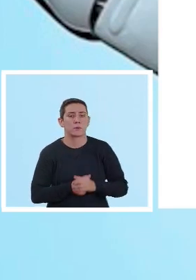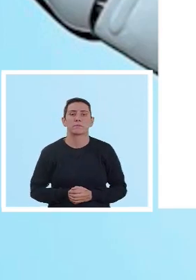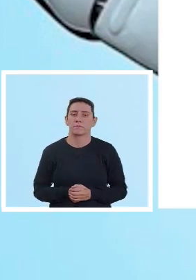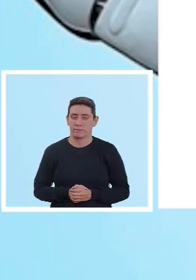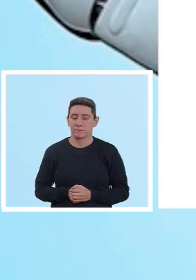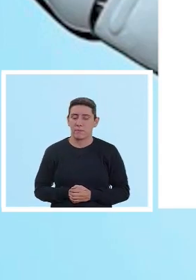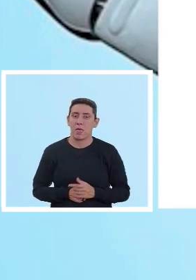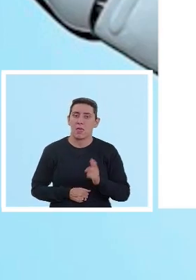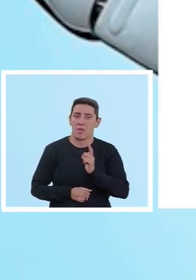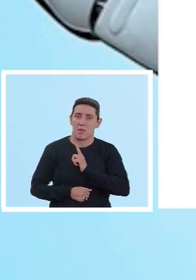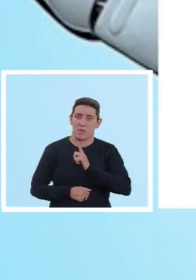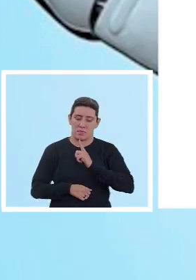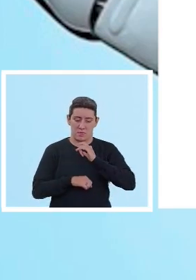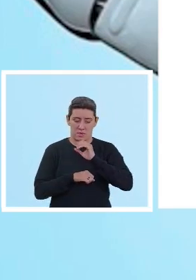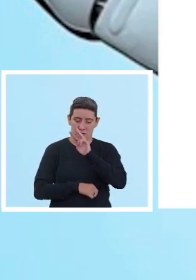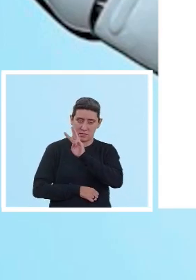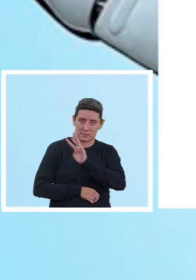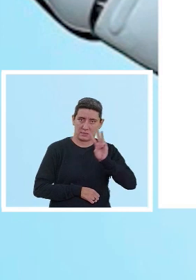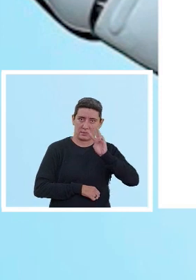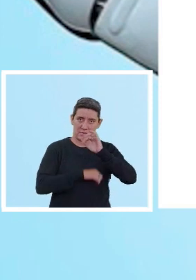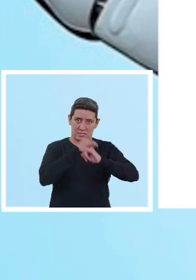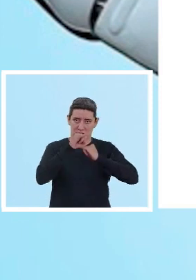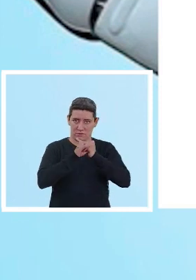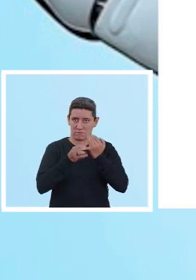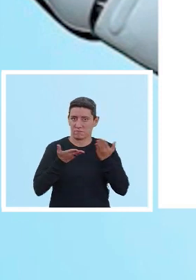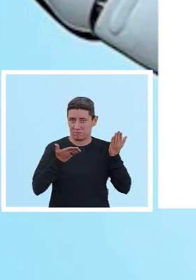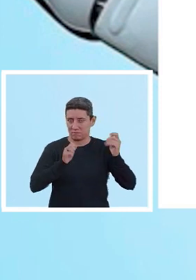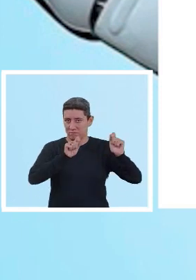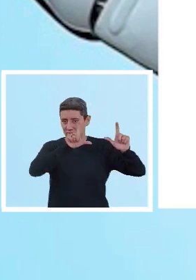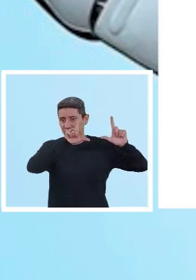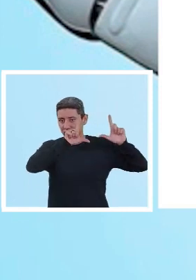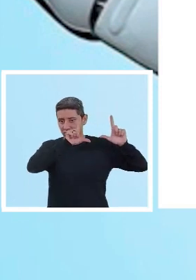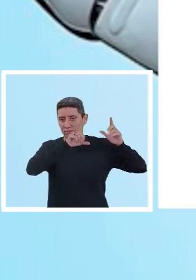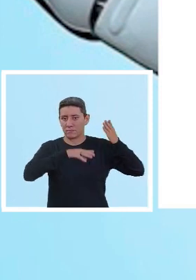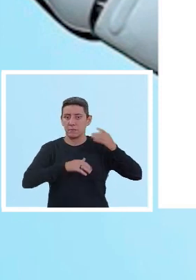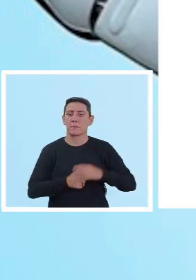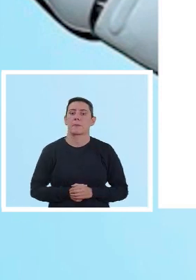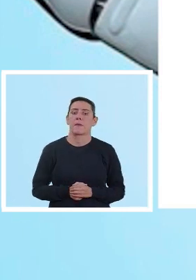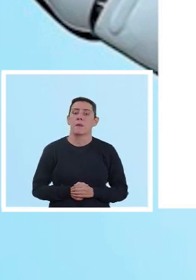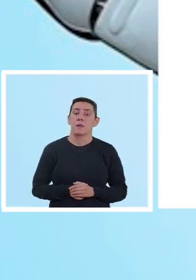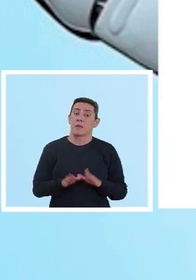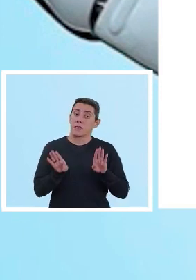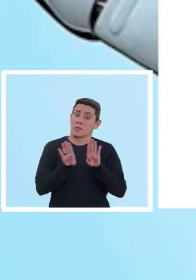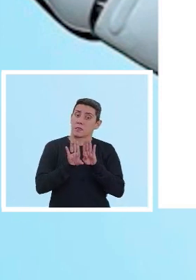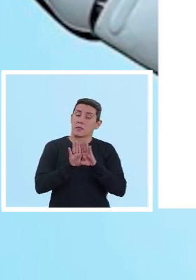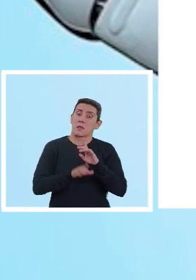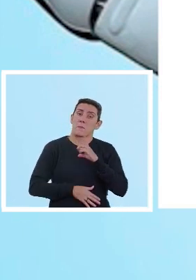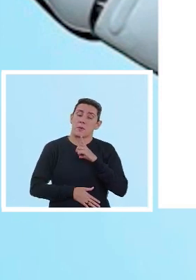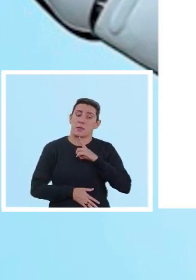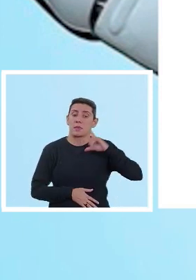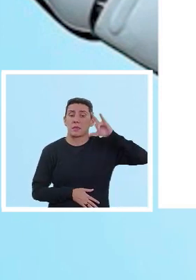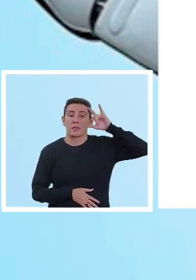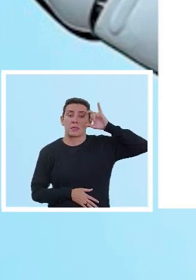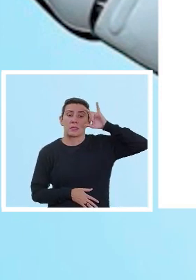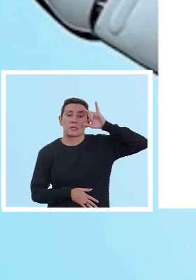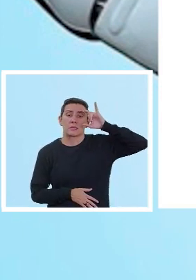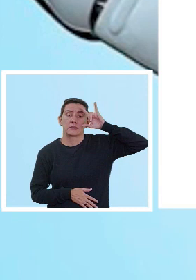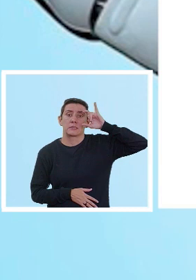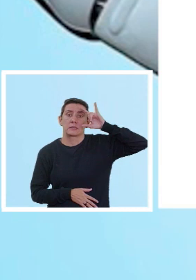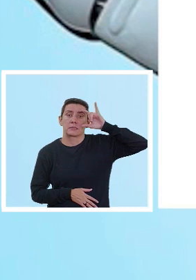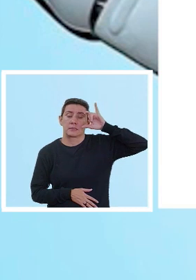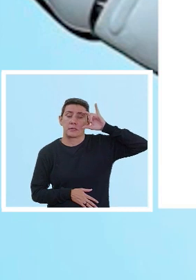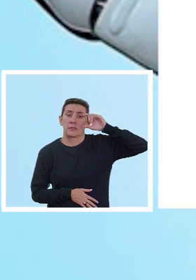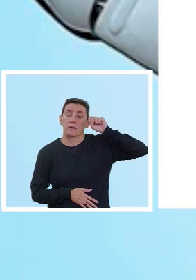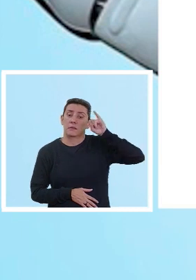nossa página na internet a gente vai deixar aí o link na descrição para vocês e também o nosso Instagram para quem quiser vir